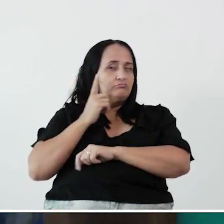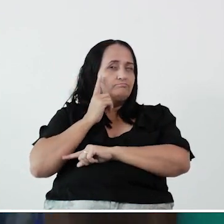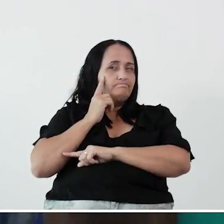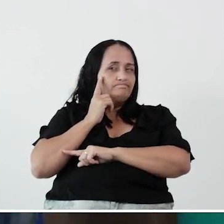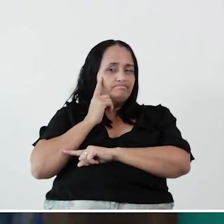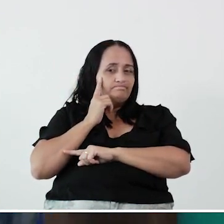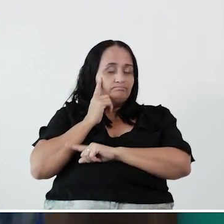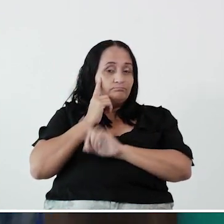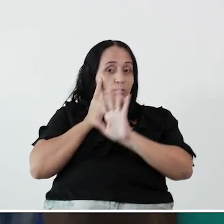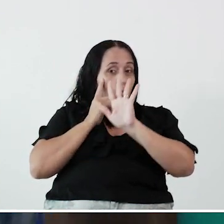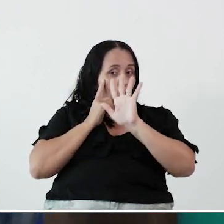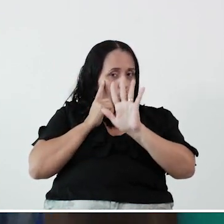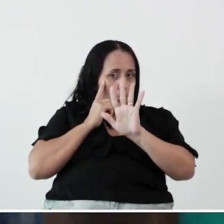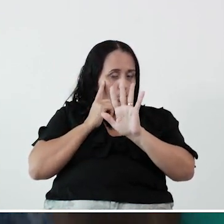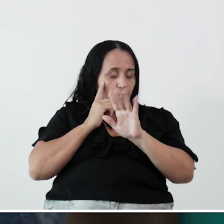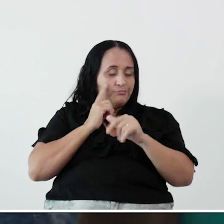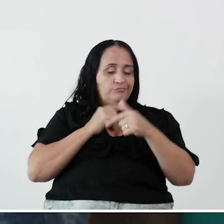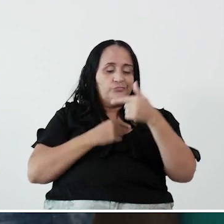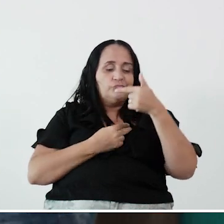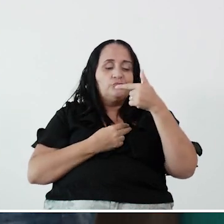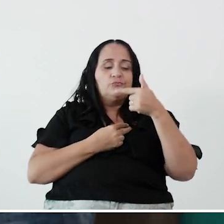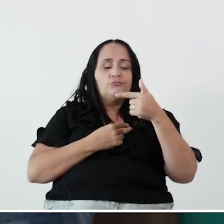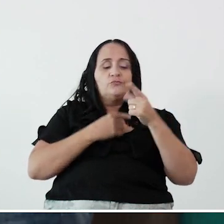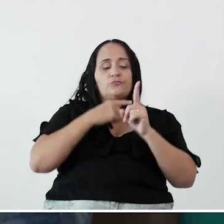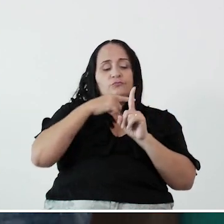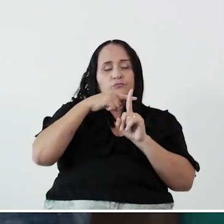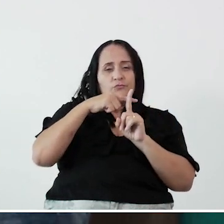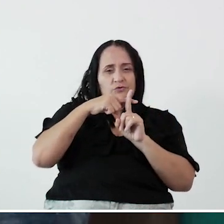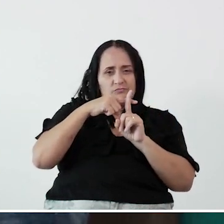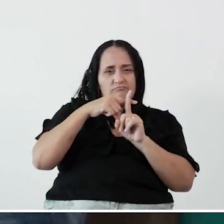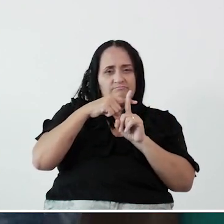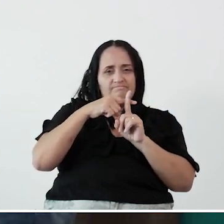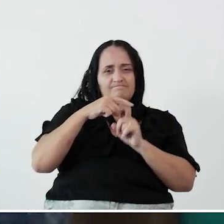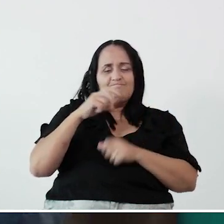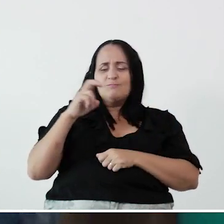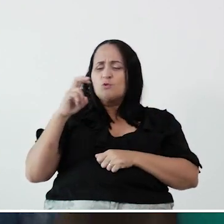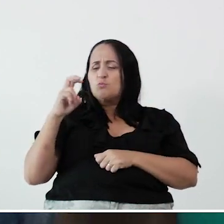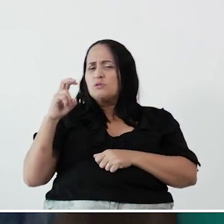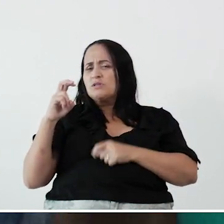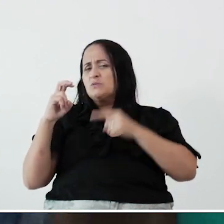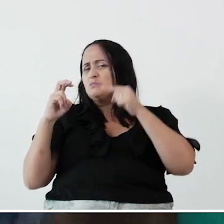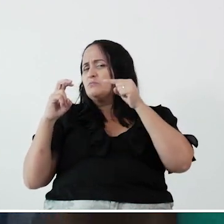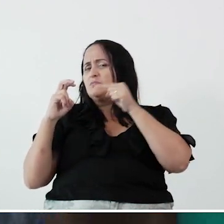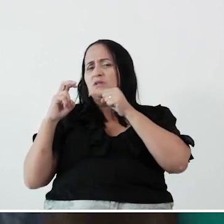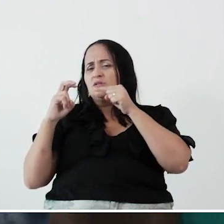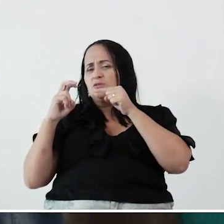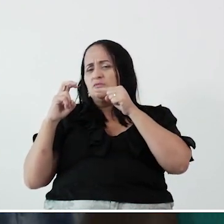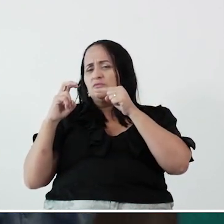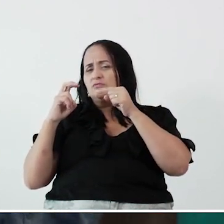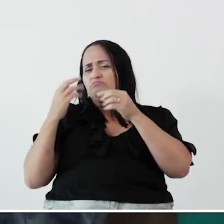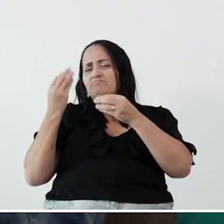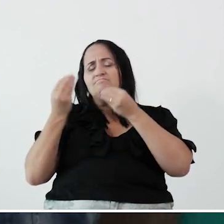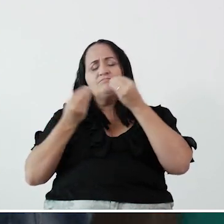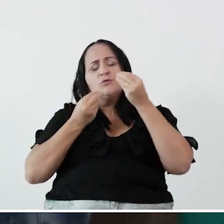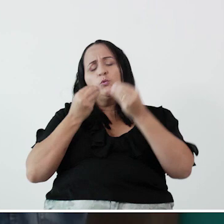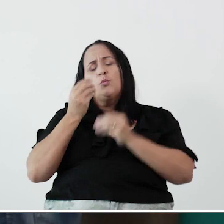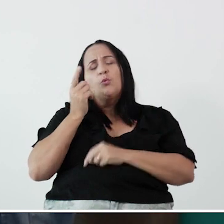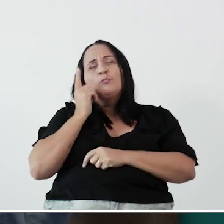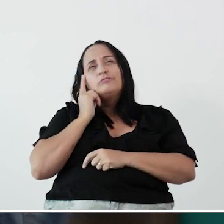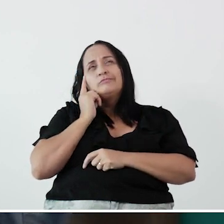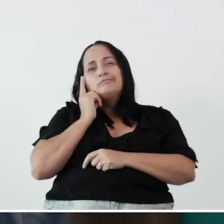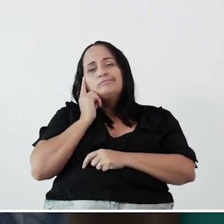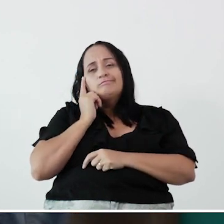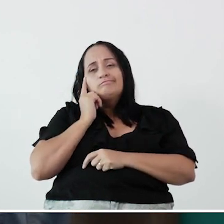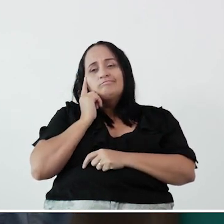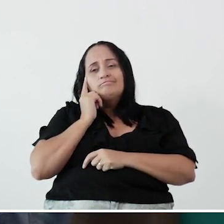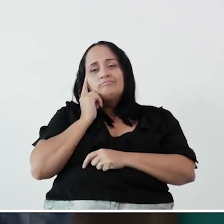2 tem sinal positivo, o 5 tem sinal negativo. Onde eu começo a operação? Eu vou começar a